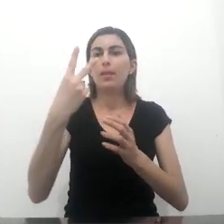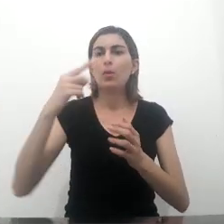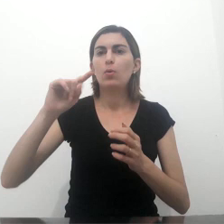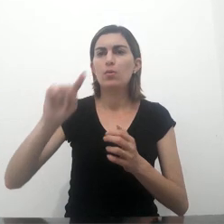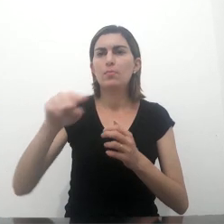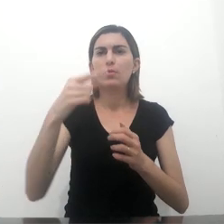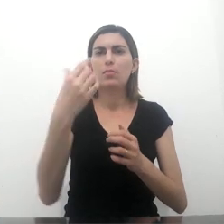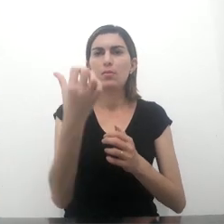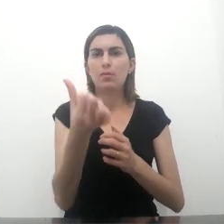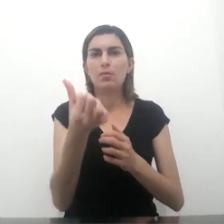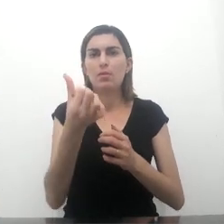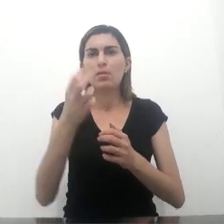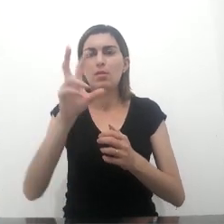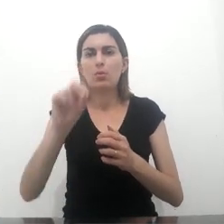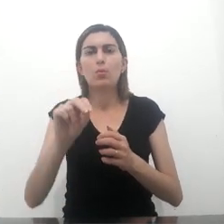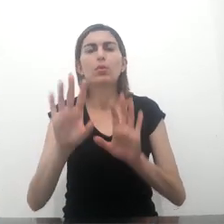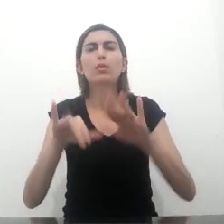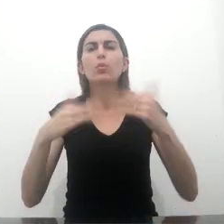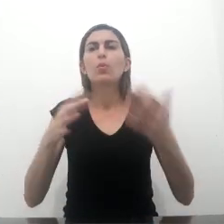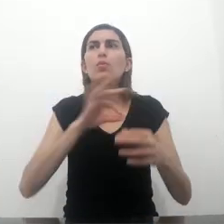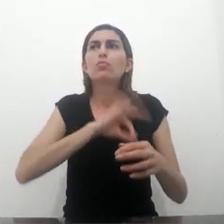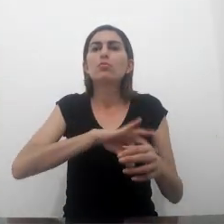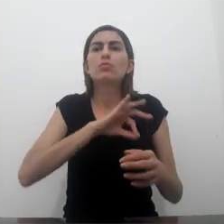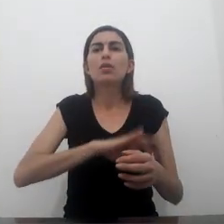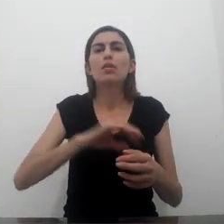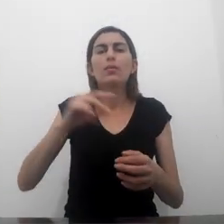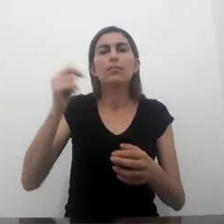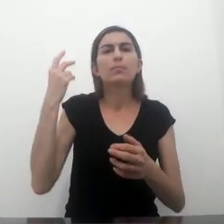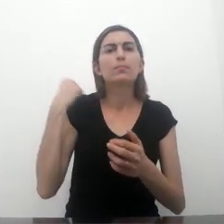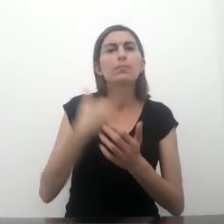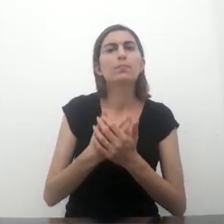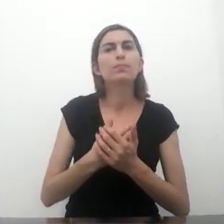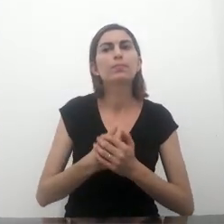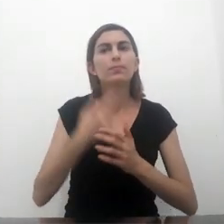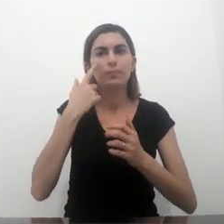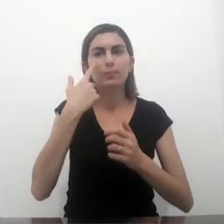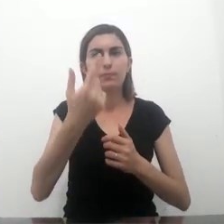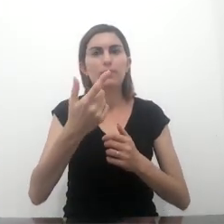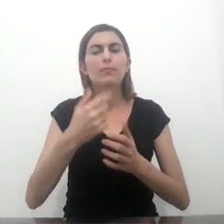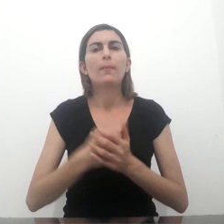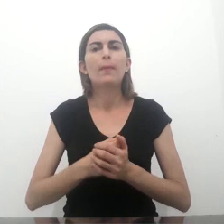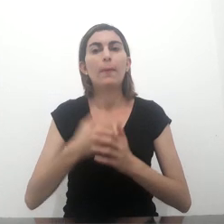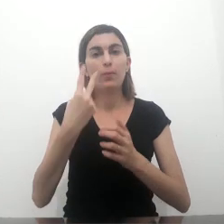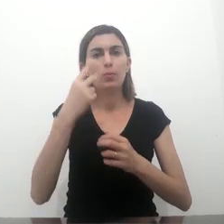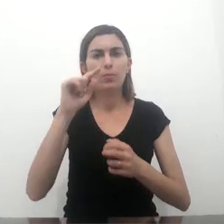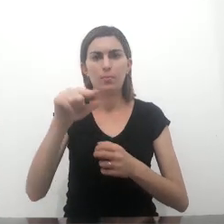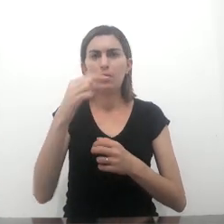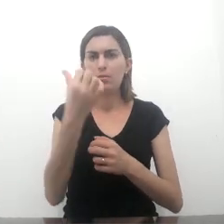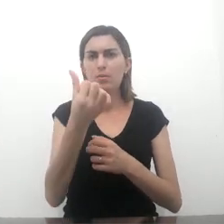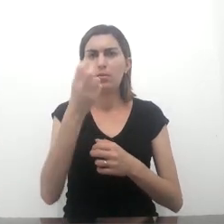ser 2.650. Qual era o seu salário antes do aumento? Então, veja que tem